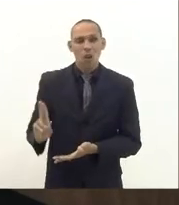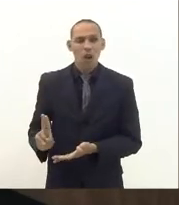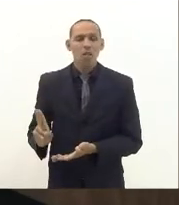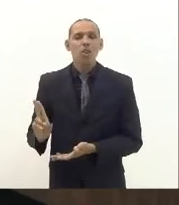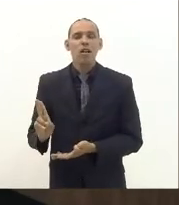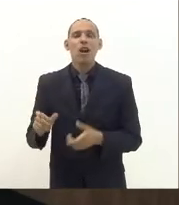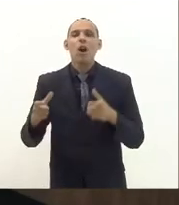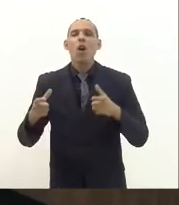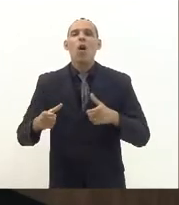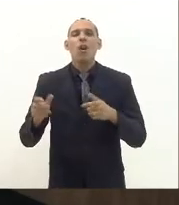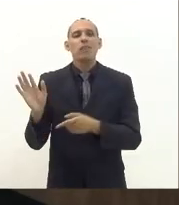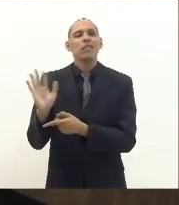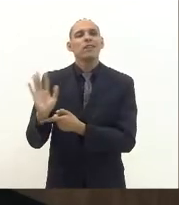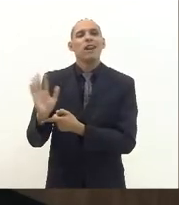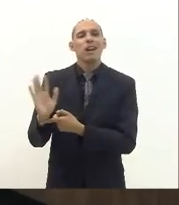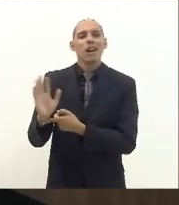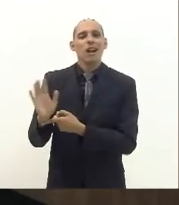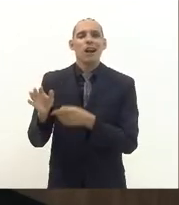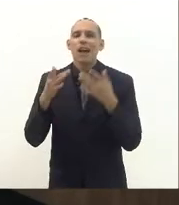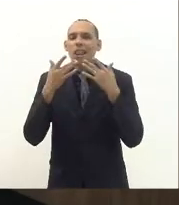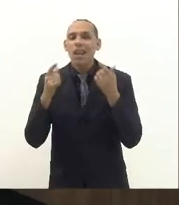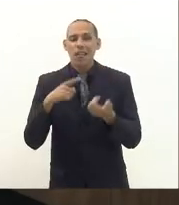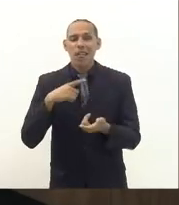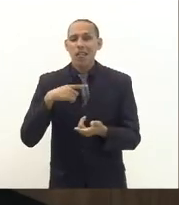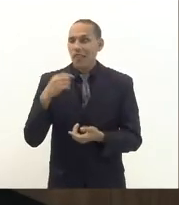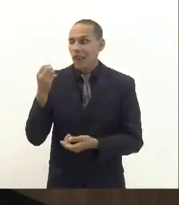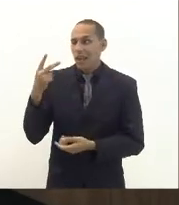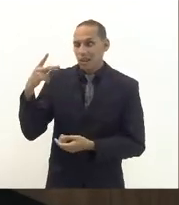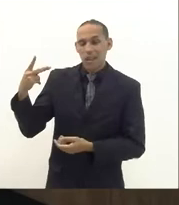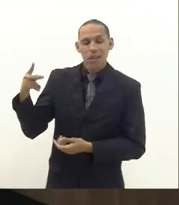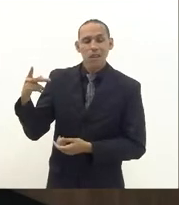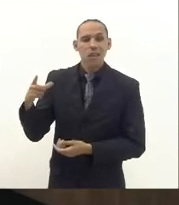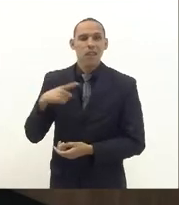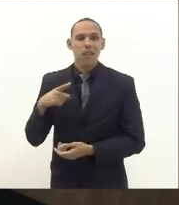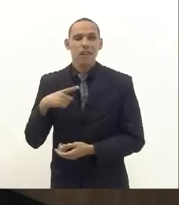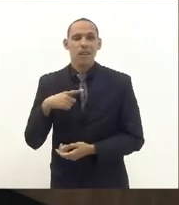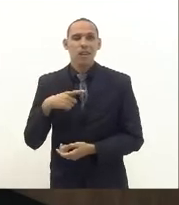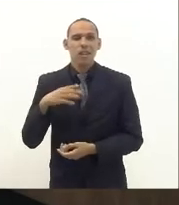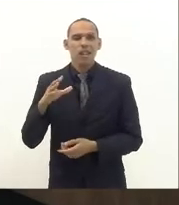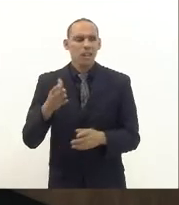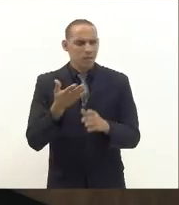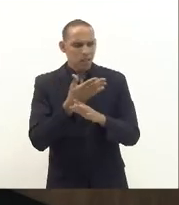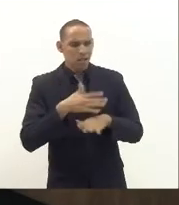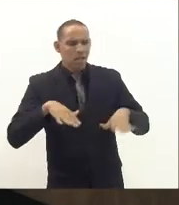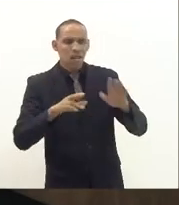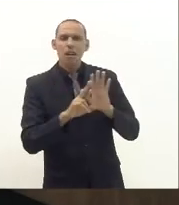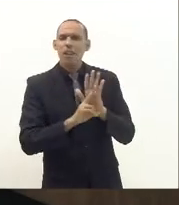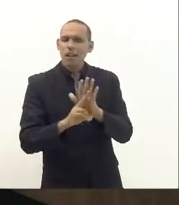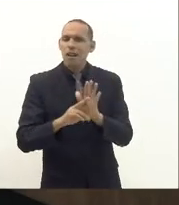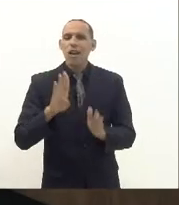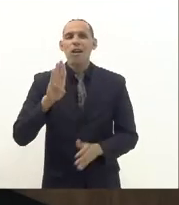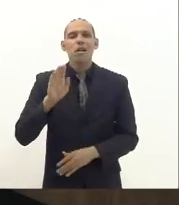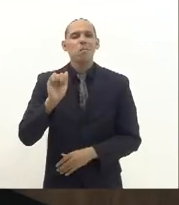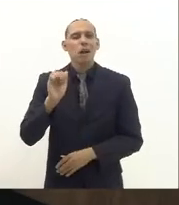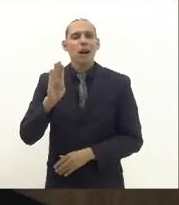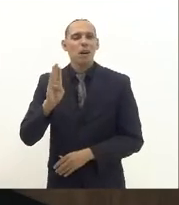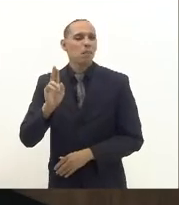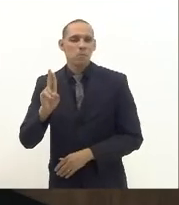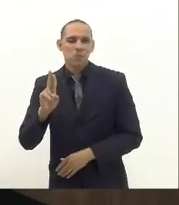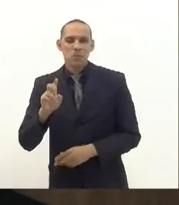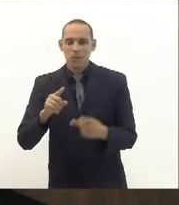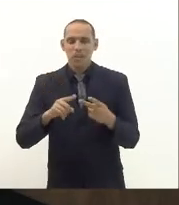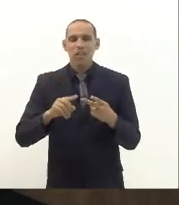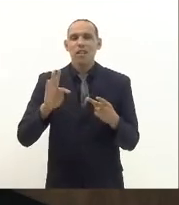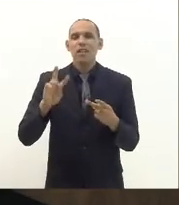cinema e no teatro que saíram de lá e que são extremamente referenciados nomes como o babu Santana